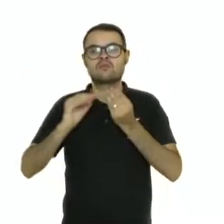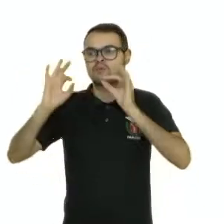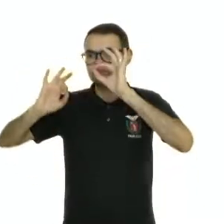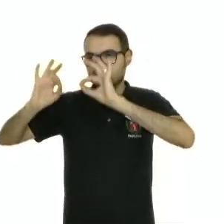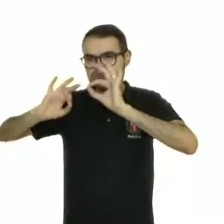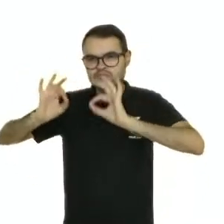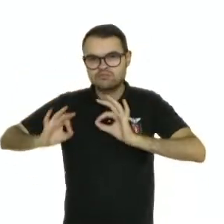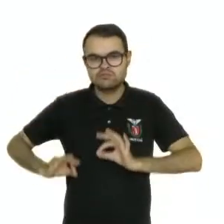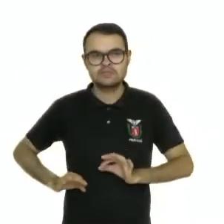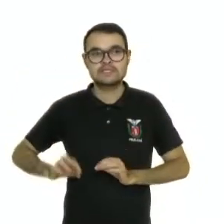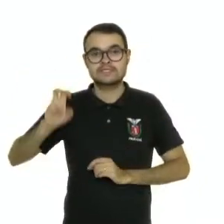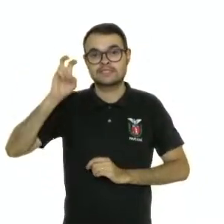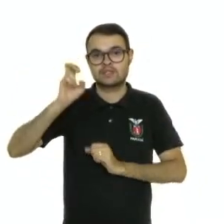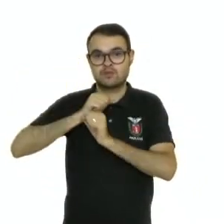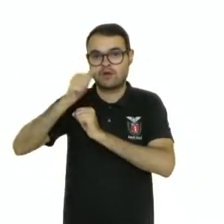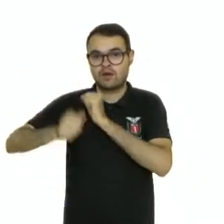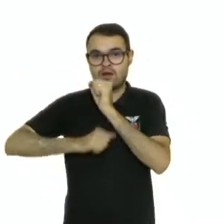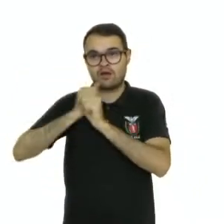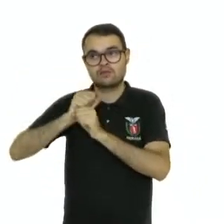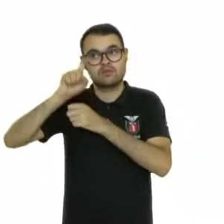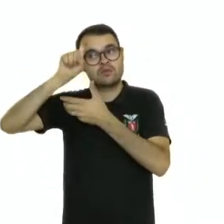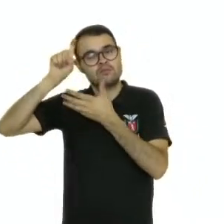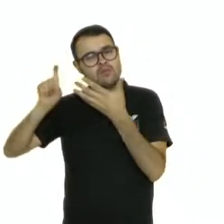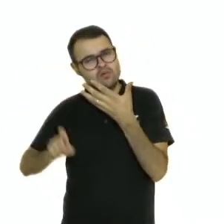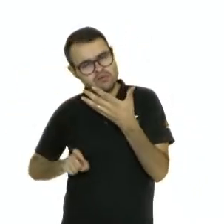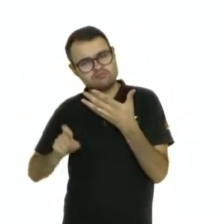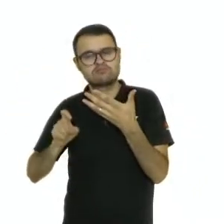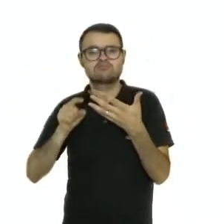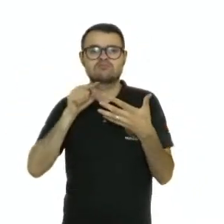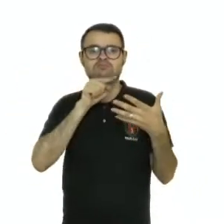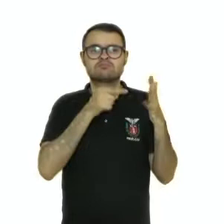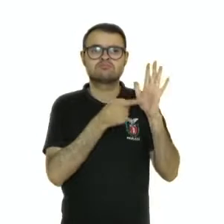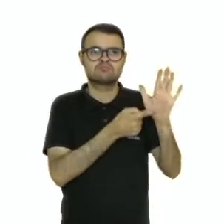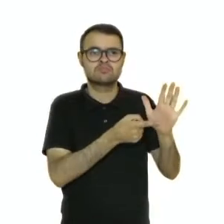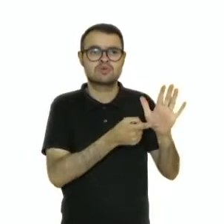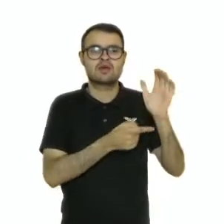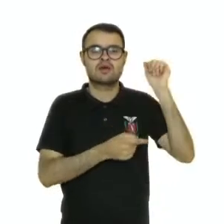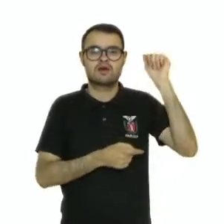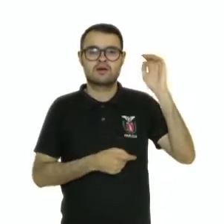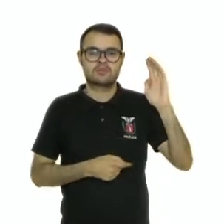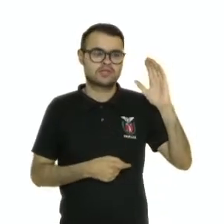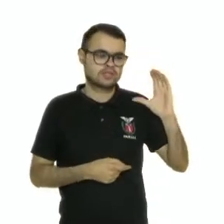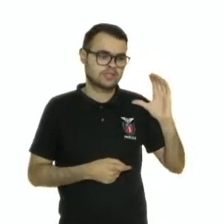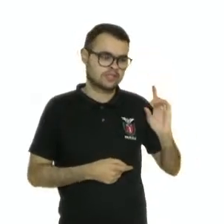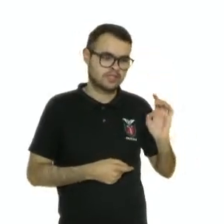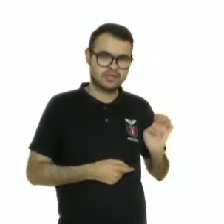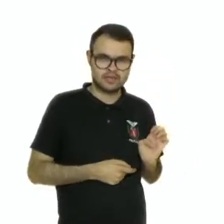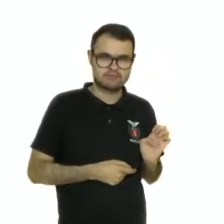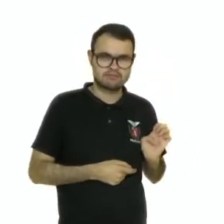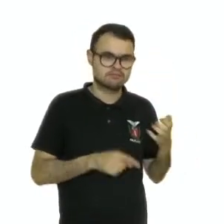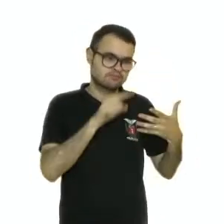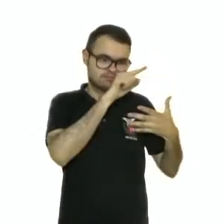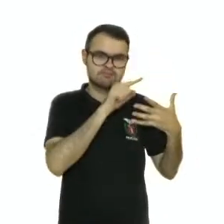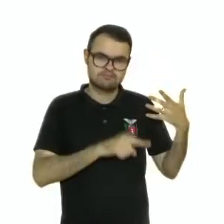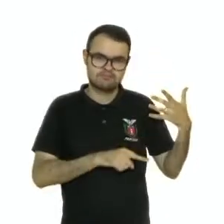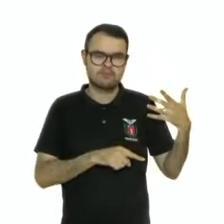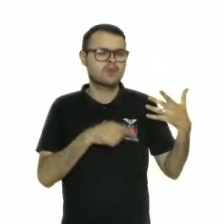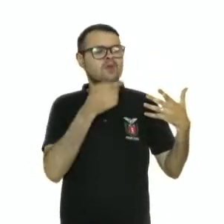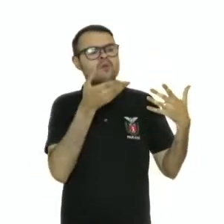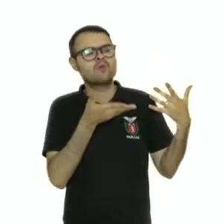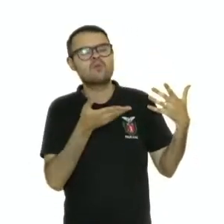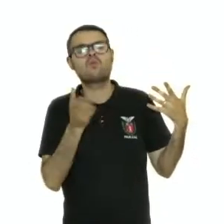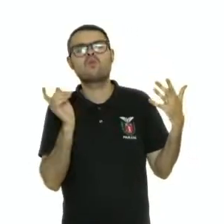de 5 átomos hipotéticos, representados pelo símbolo A, B, C, D e E. Quais poderiam